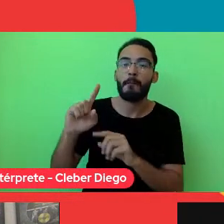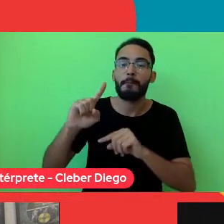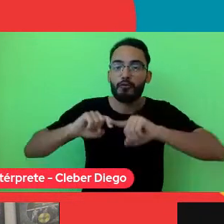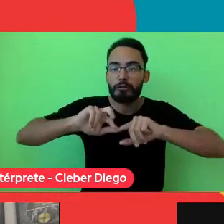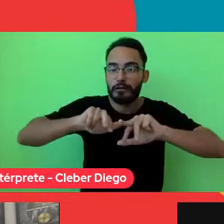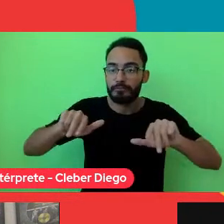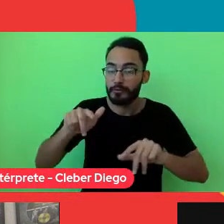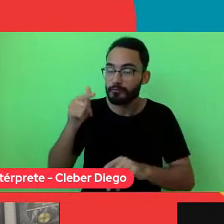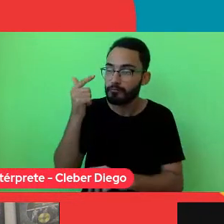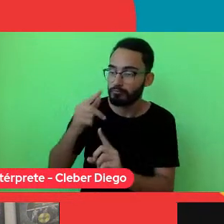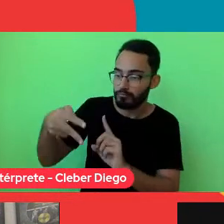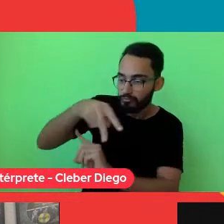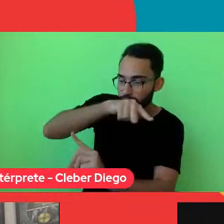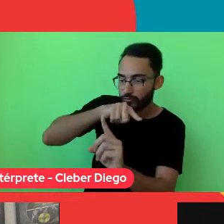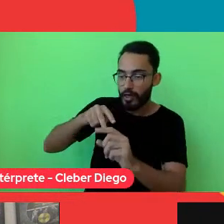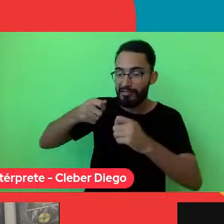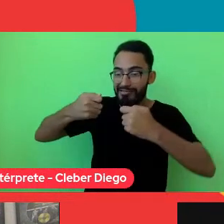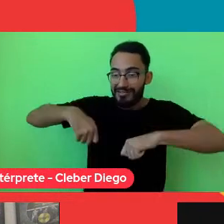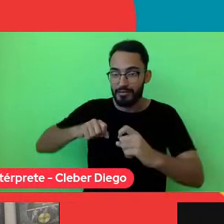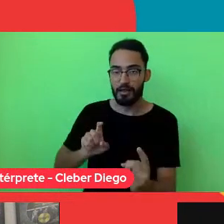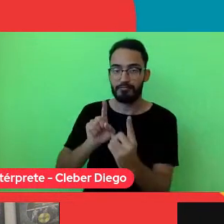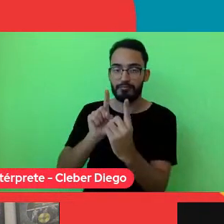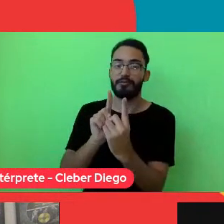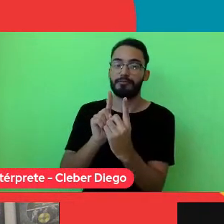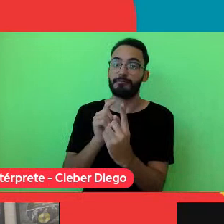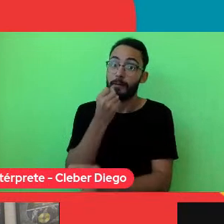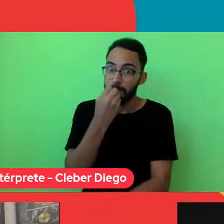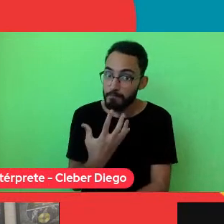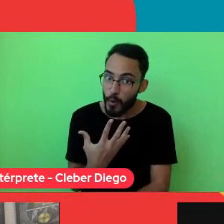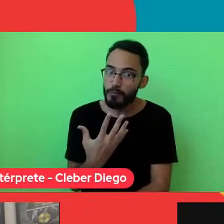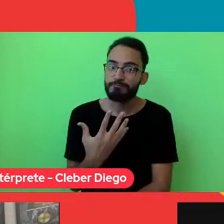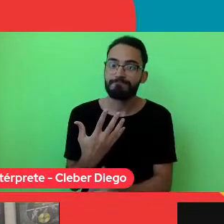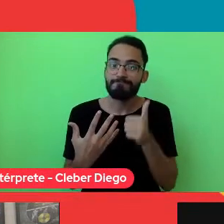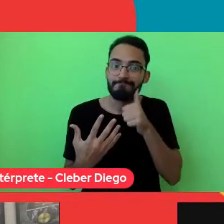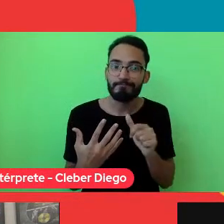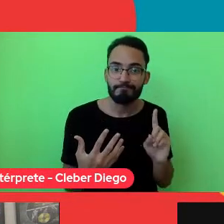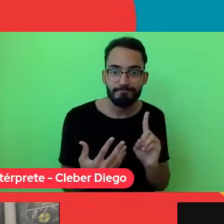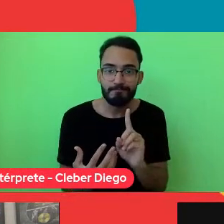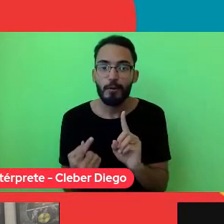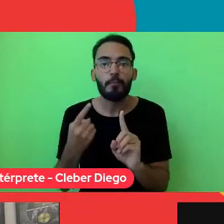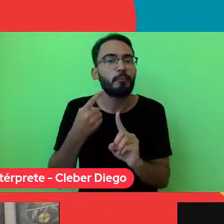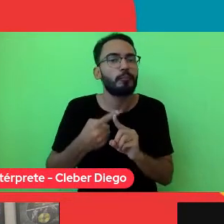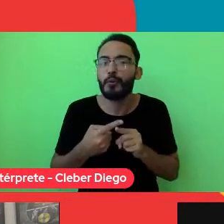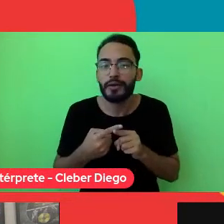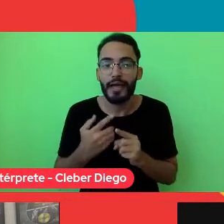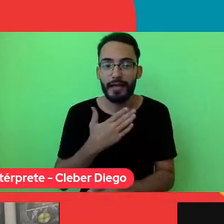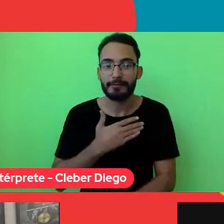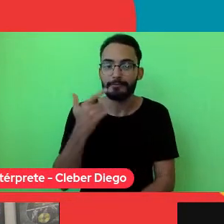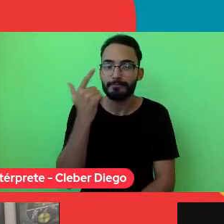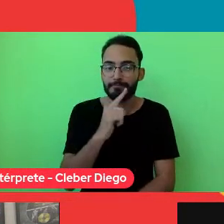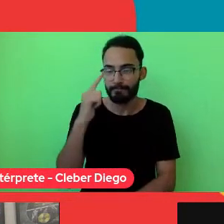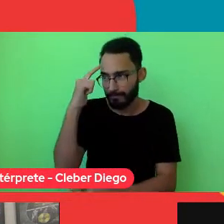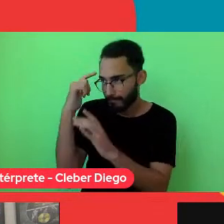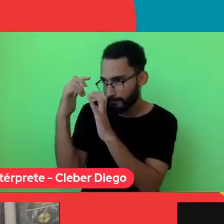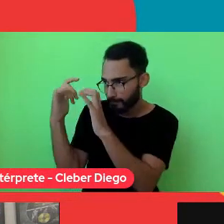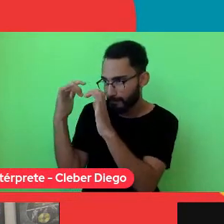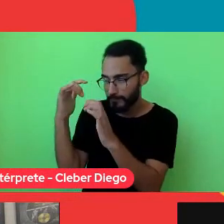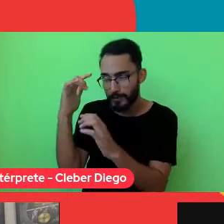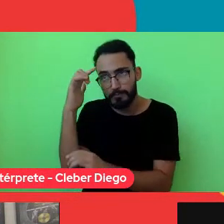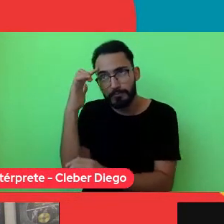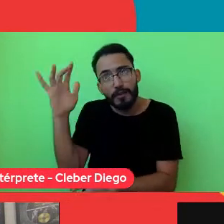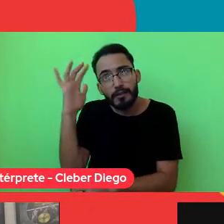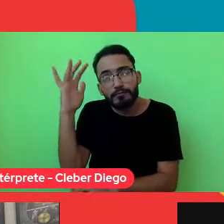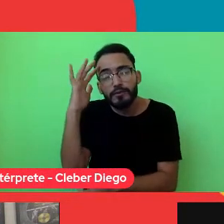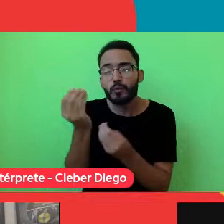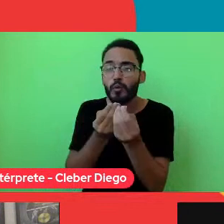olhem para as necessidades do cliente? E acho que é muito bacana ser mulher nessa posição, porque eu posso pensar em gestão de produto e no